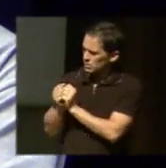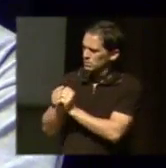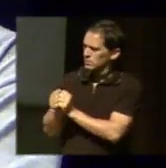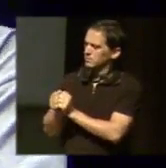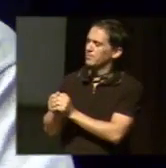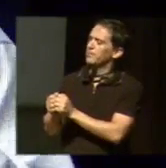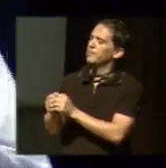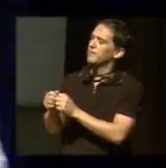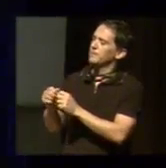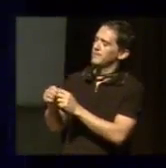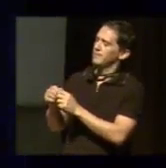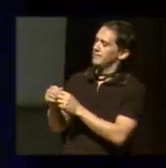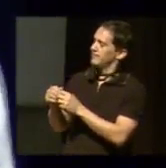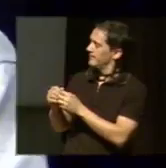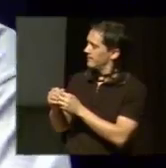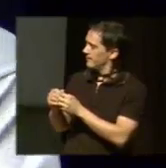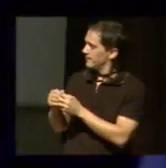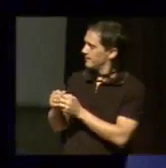fiz. Então,